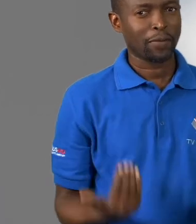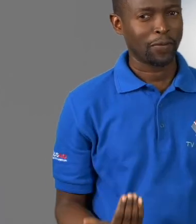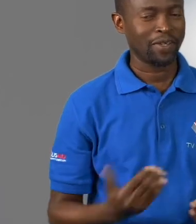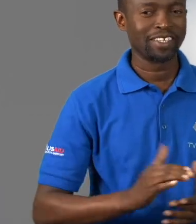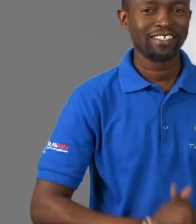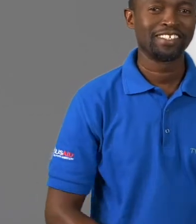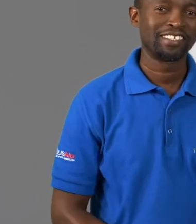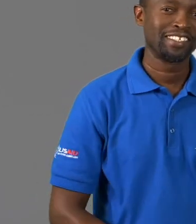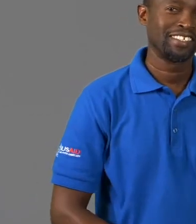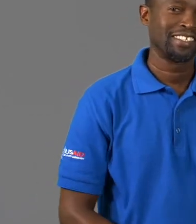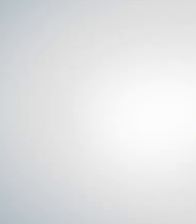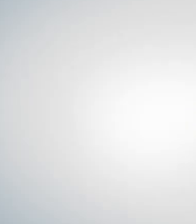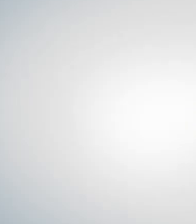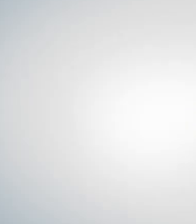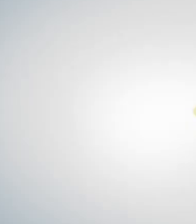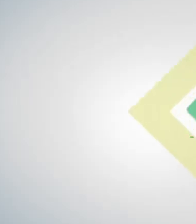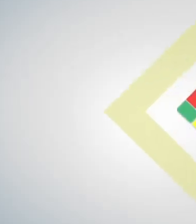frequentes no país.